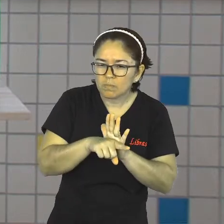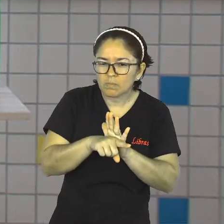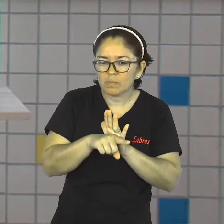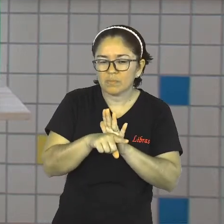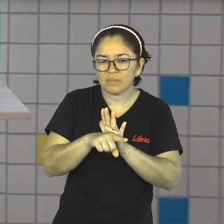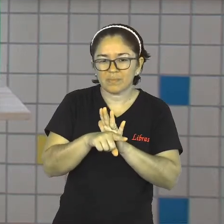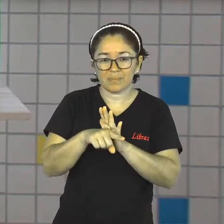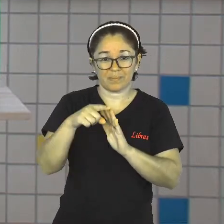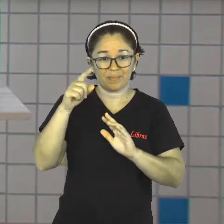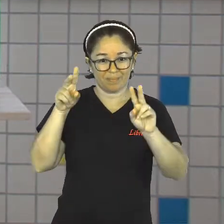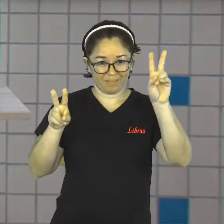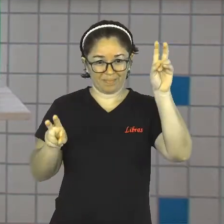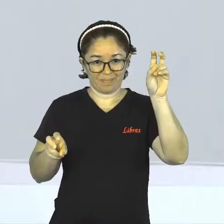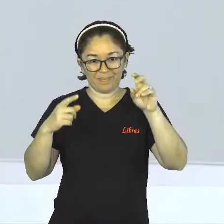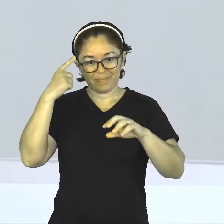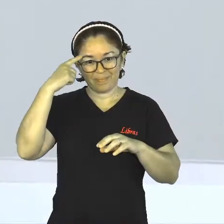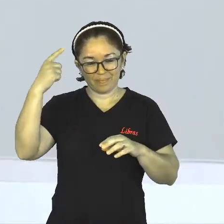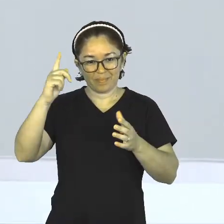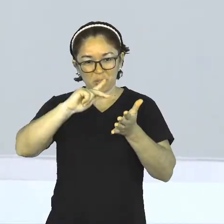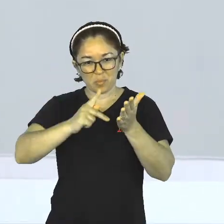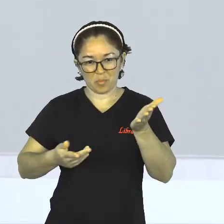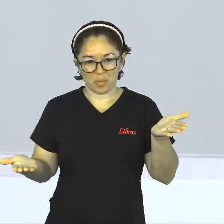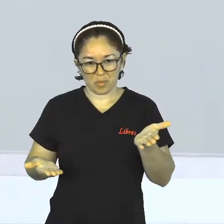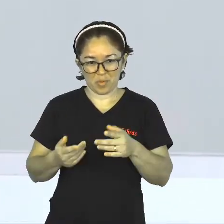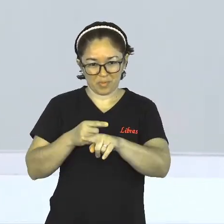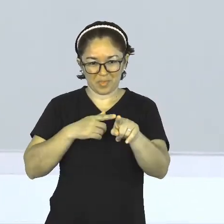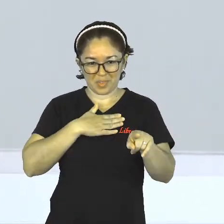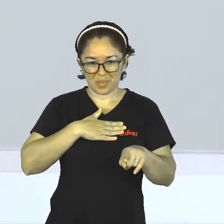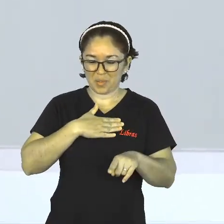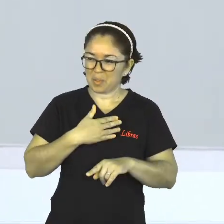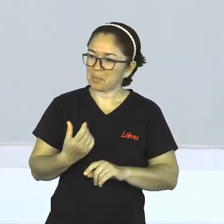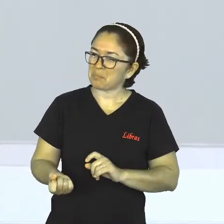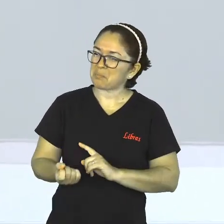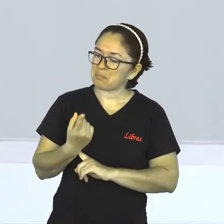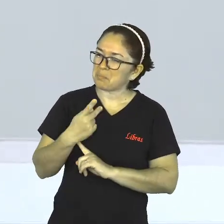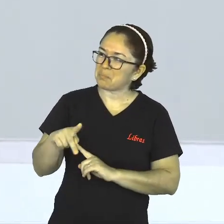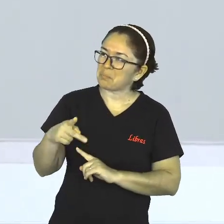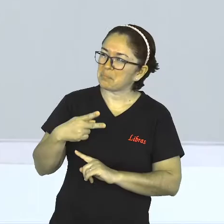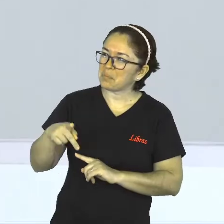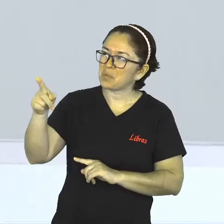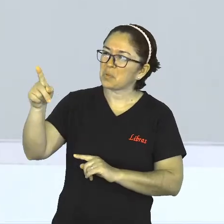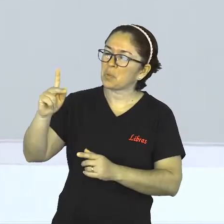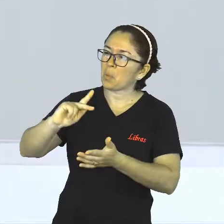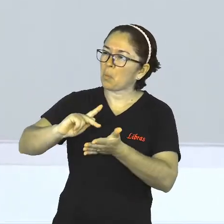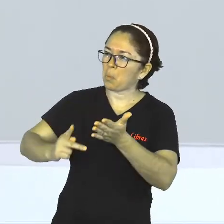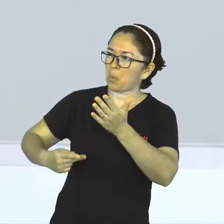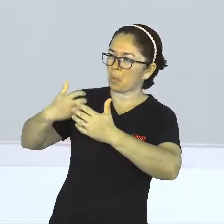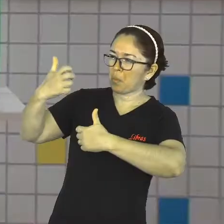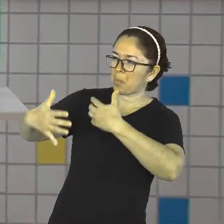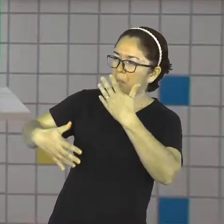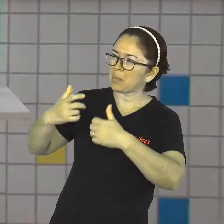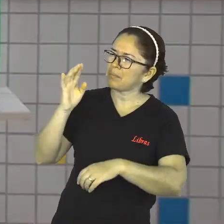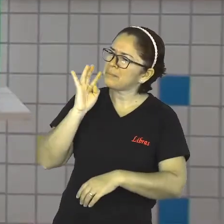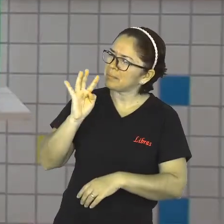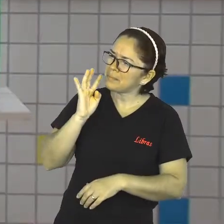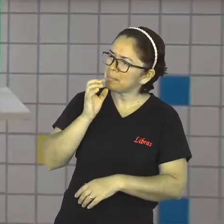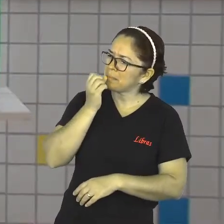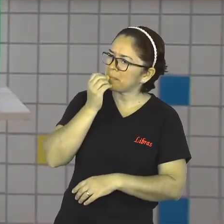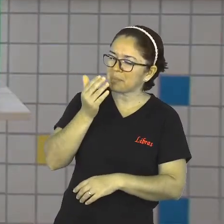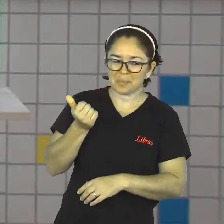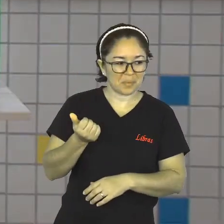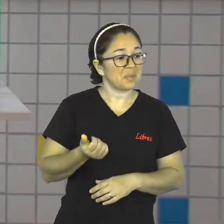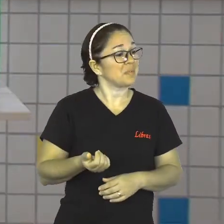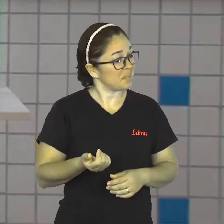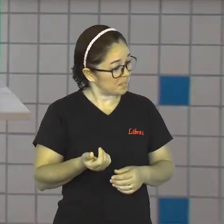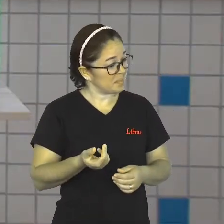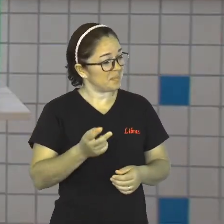do nosso poema de hoje? Nossa, professora Aline, esse poema é muito interessante. Pois é, Malu, eu